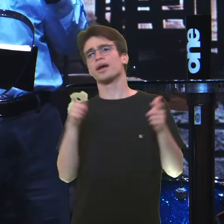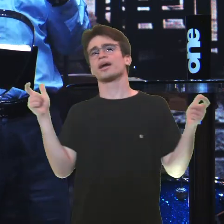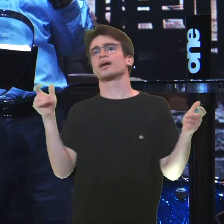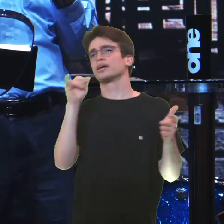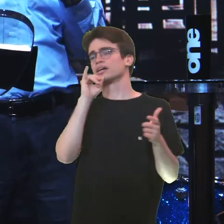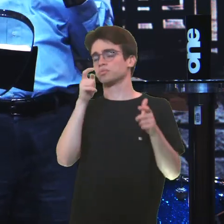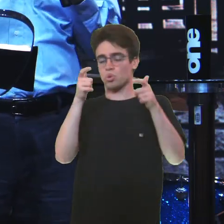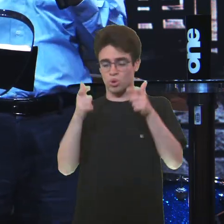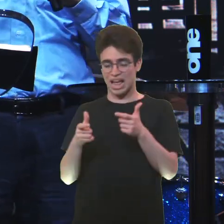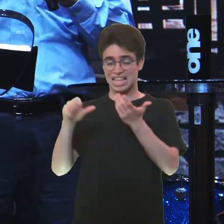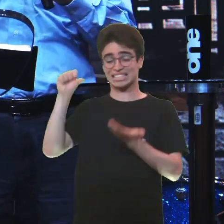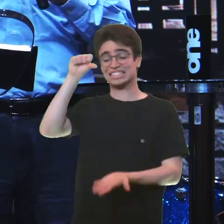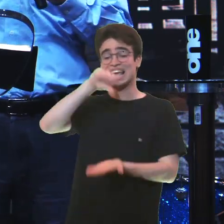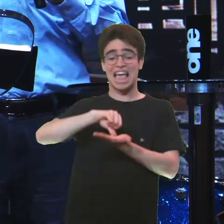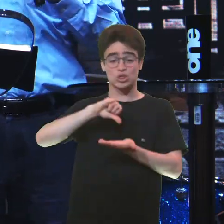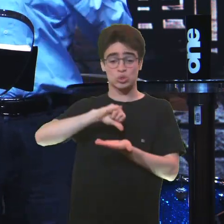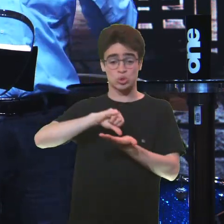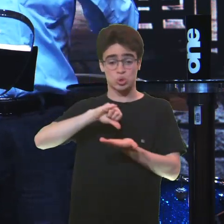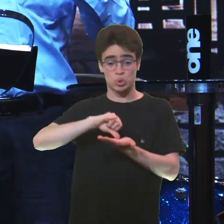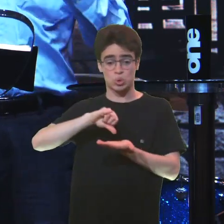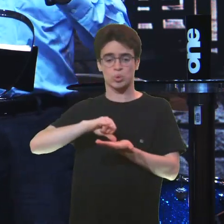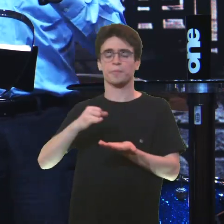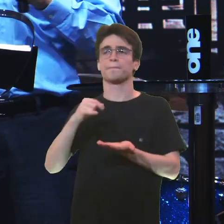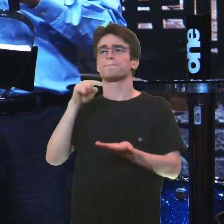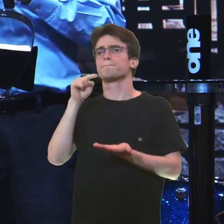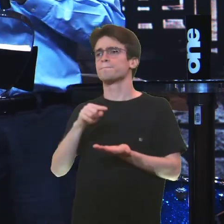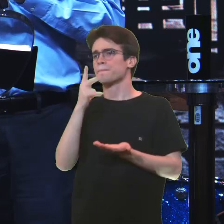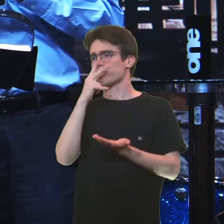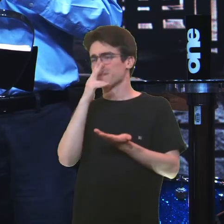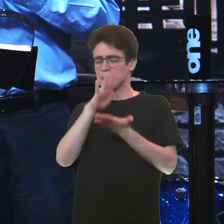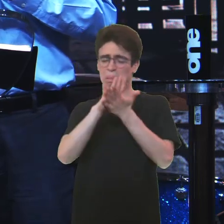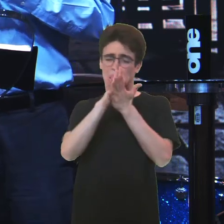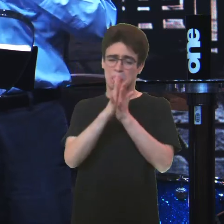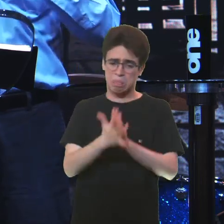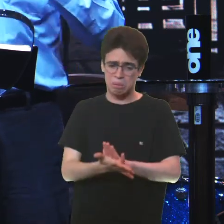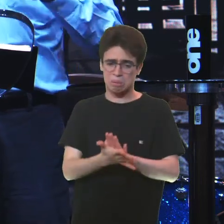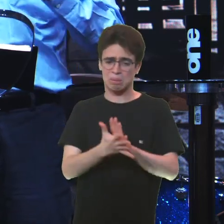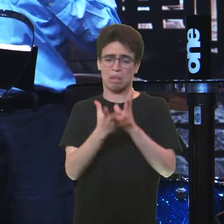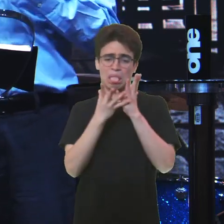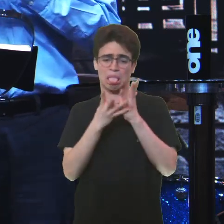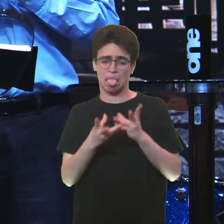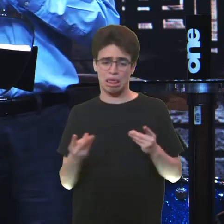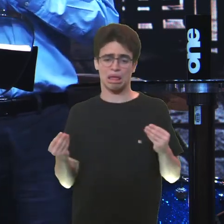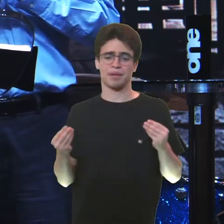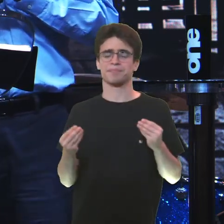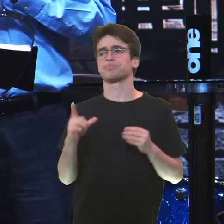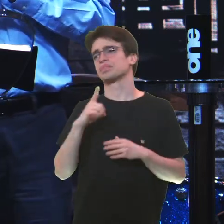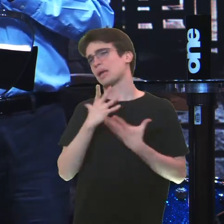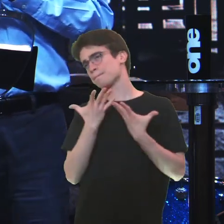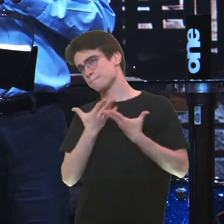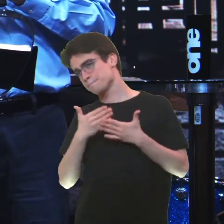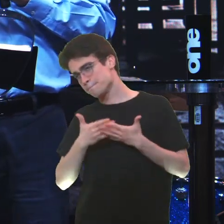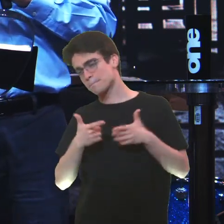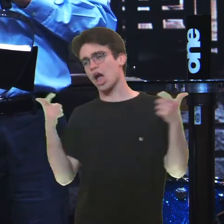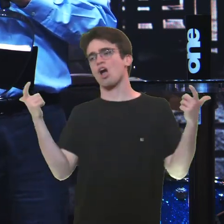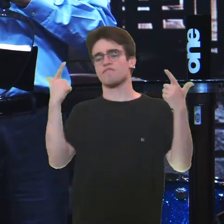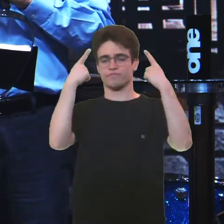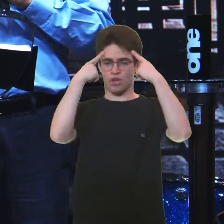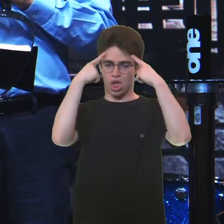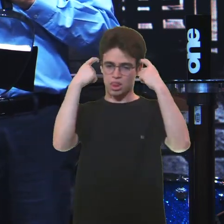ciudades Normalmente o centro das cidades se deteriora. se deteriora. Hay más criminalidad, Tem maior número